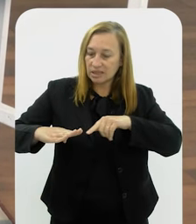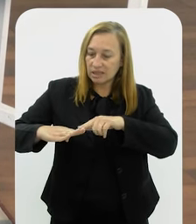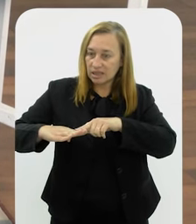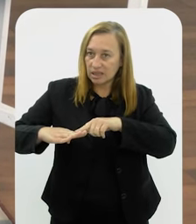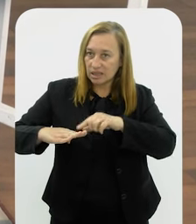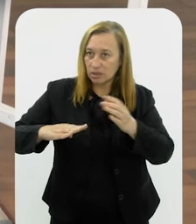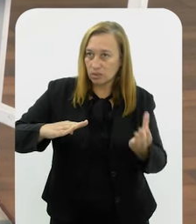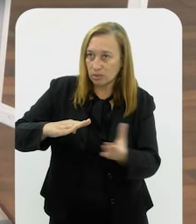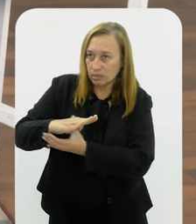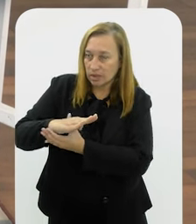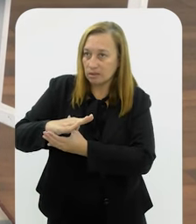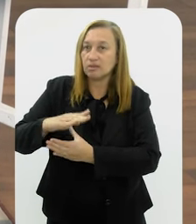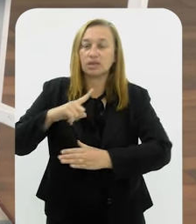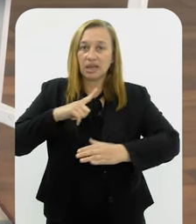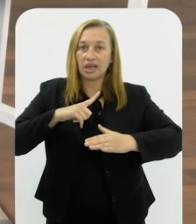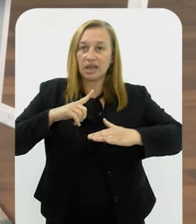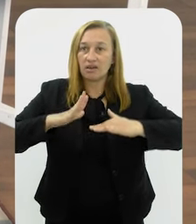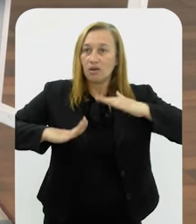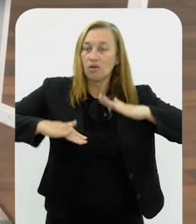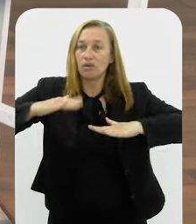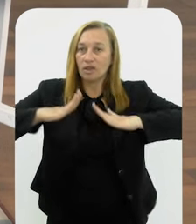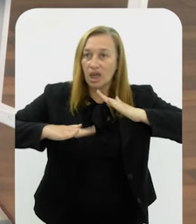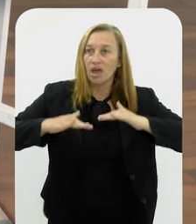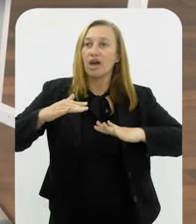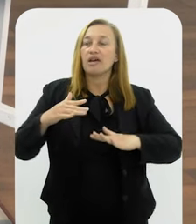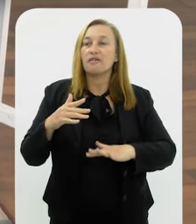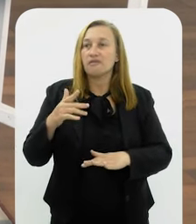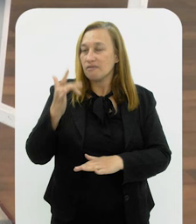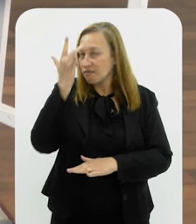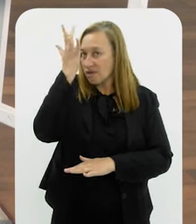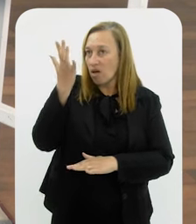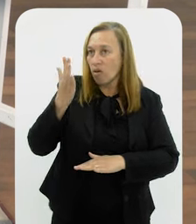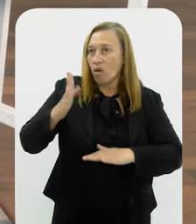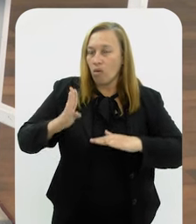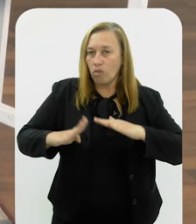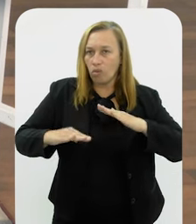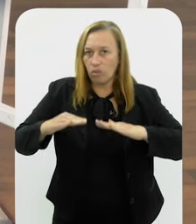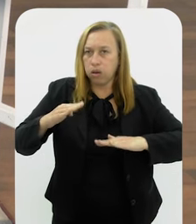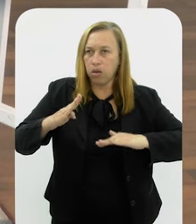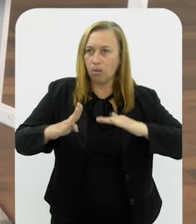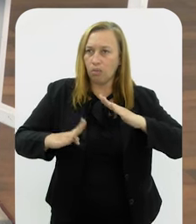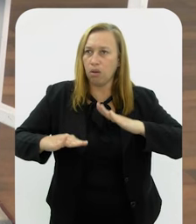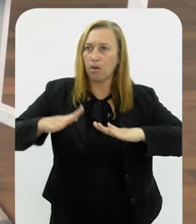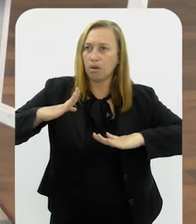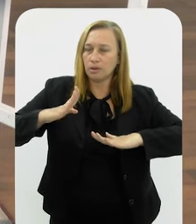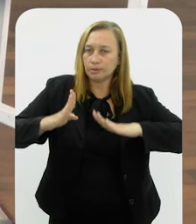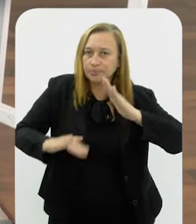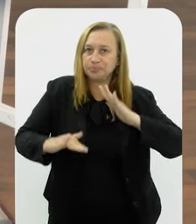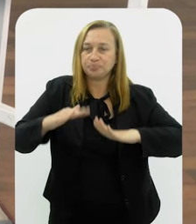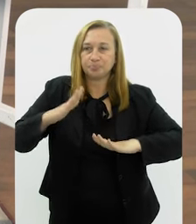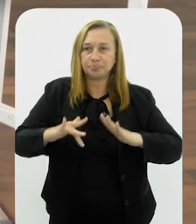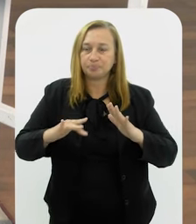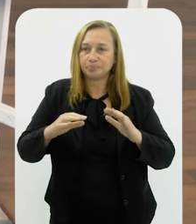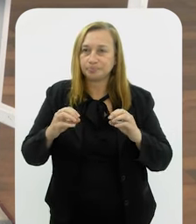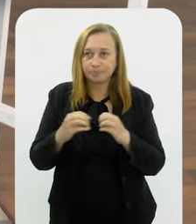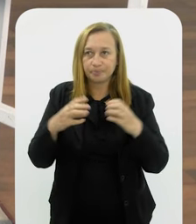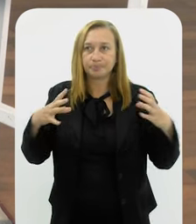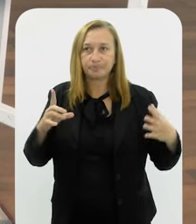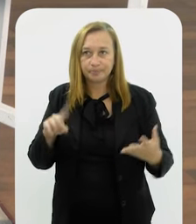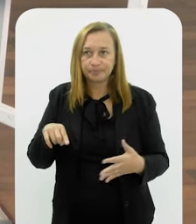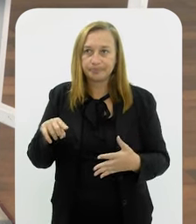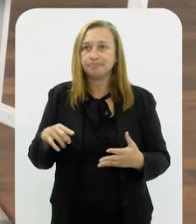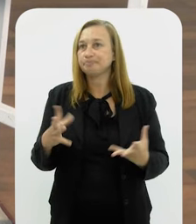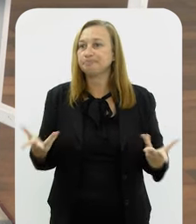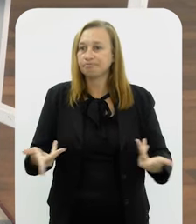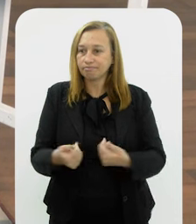mais fácil. Ficou. Aí foi um momento mágico, né? Que fez aquela paradona. Plá, plá. E o samba também era maravilhoso,